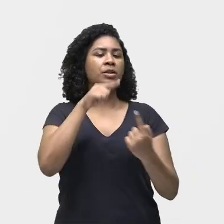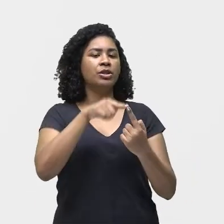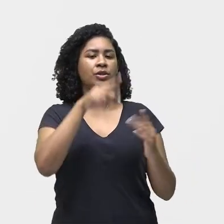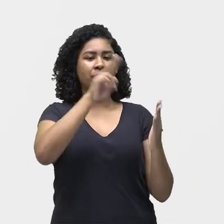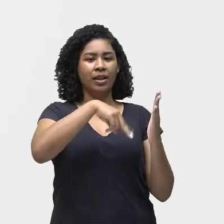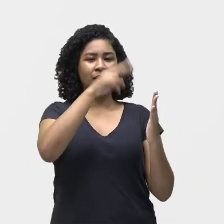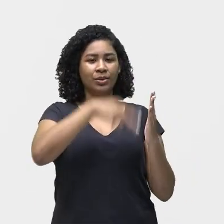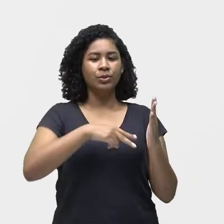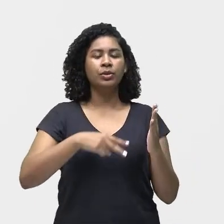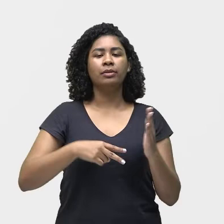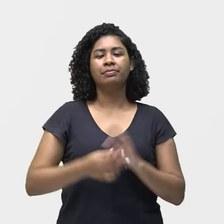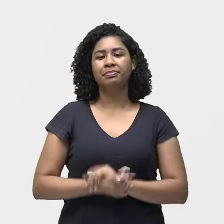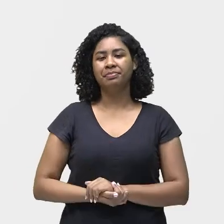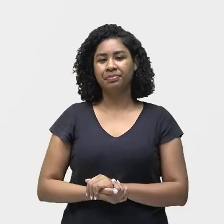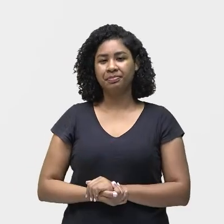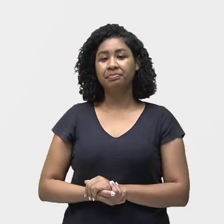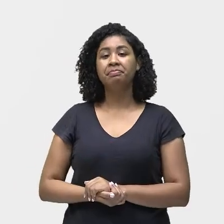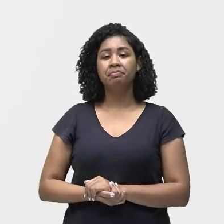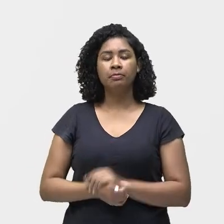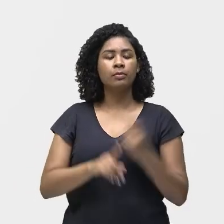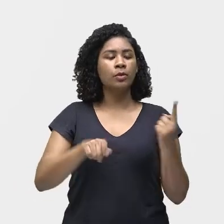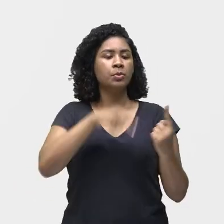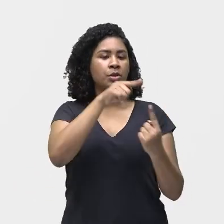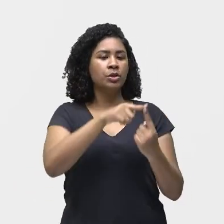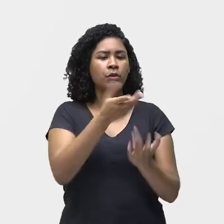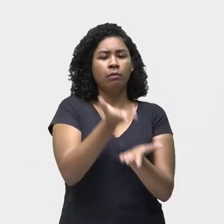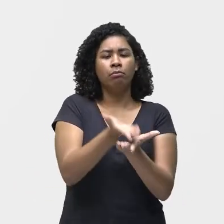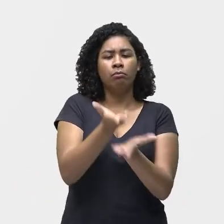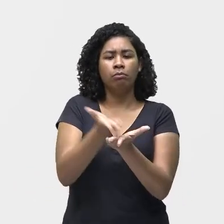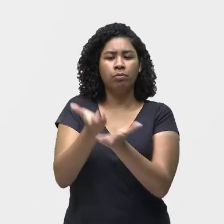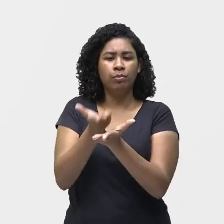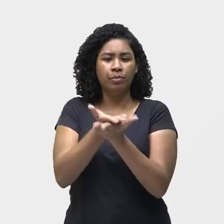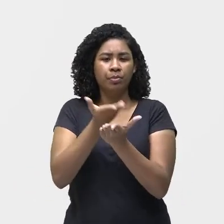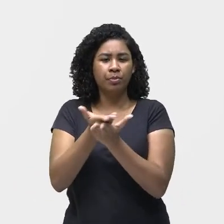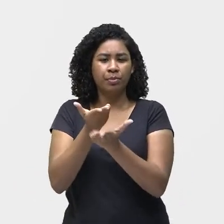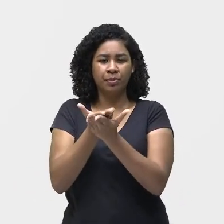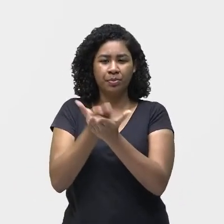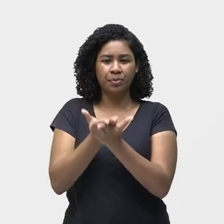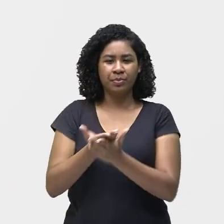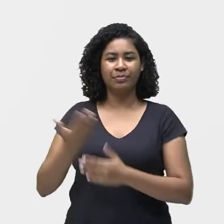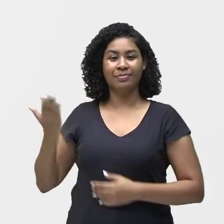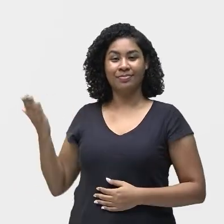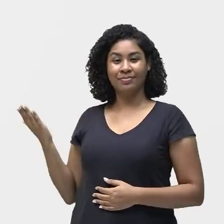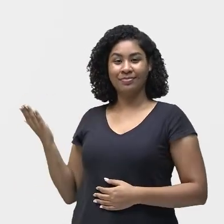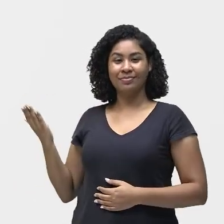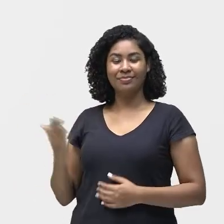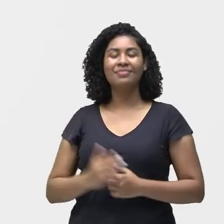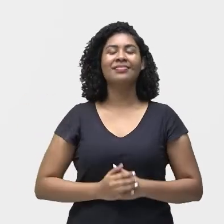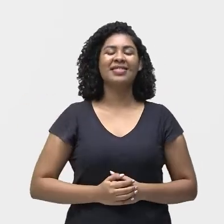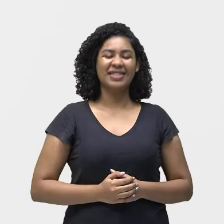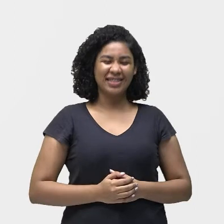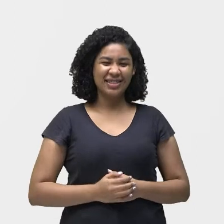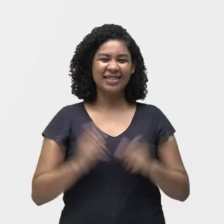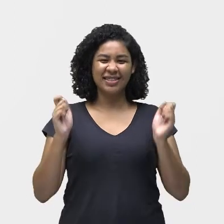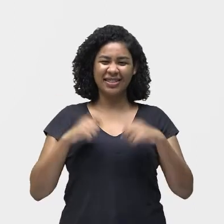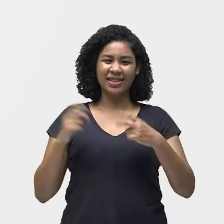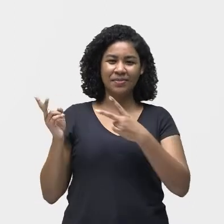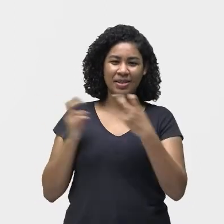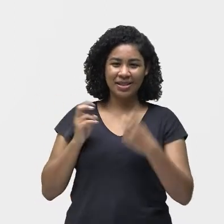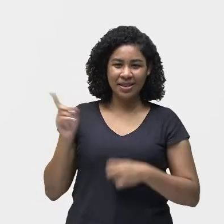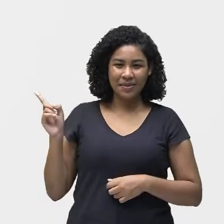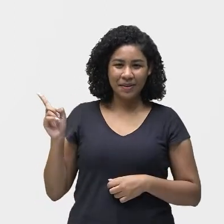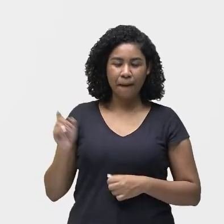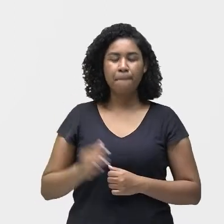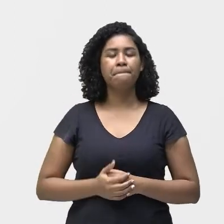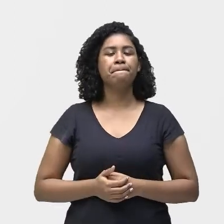leitura, que é o ler para estudar, né? Read for study. Agora sim, não é